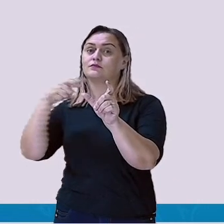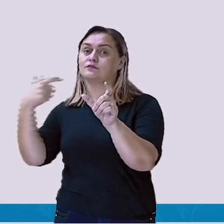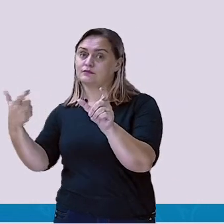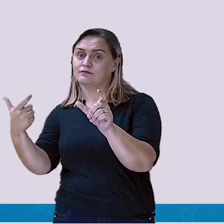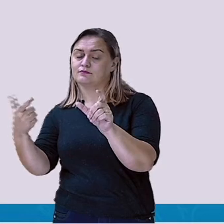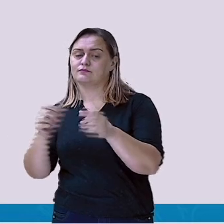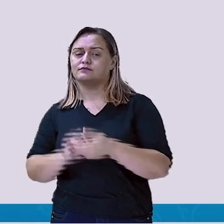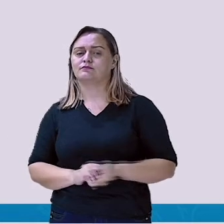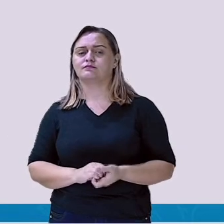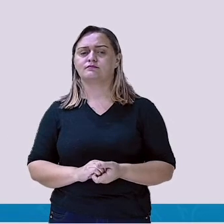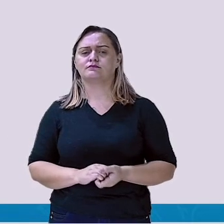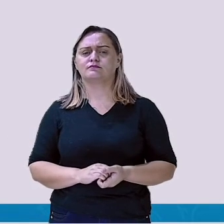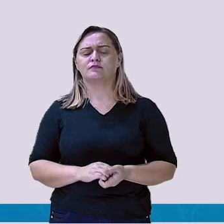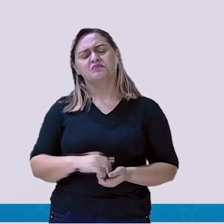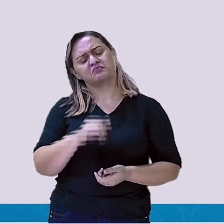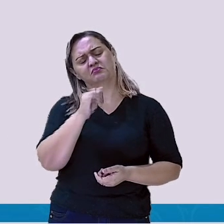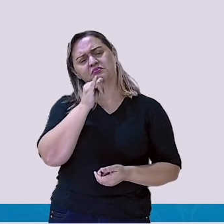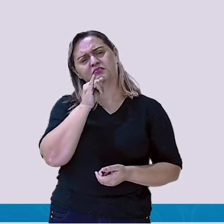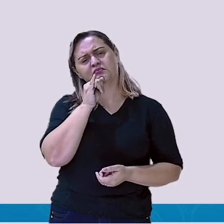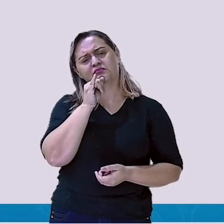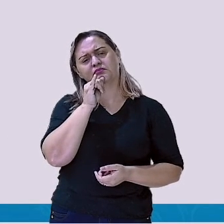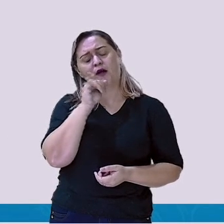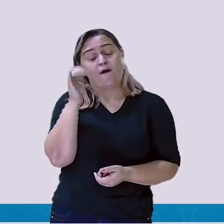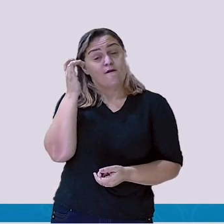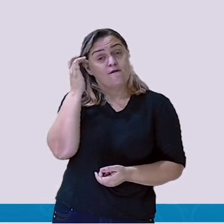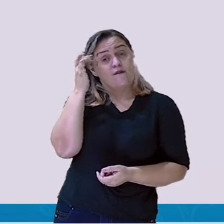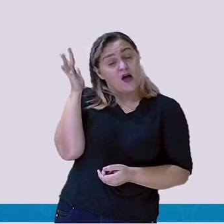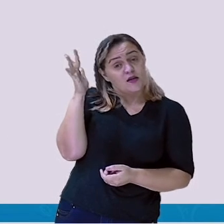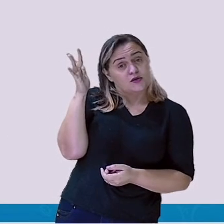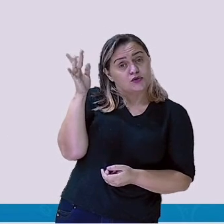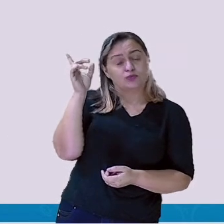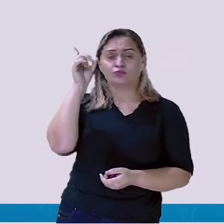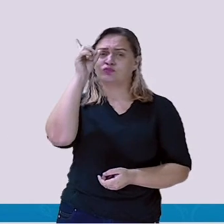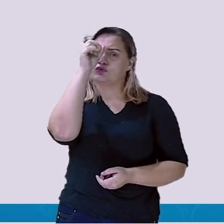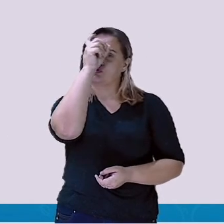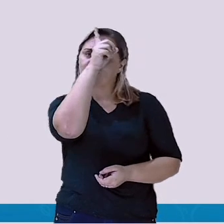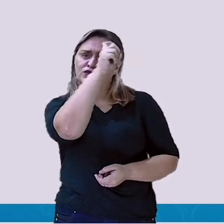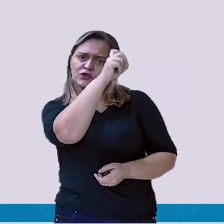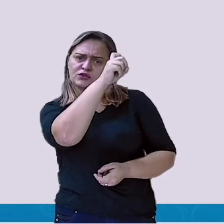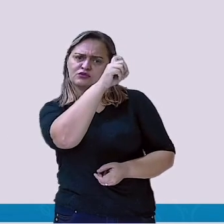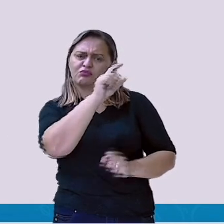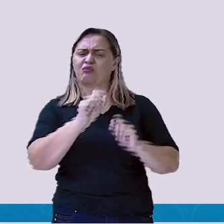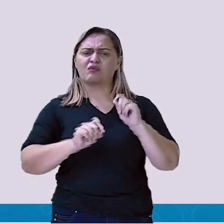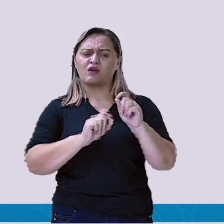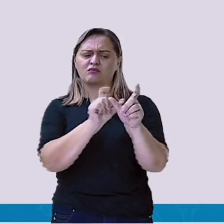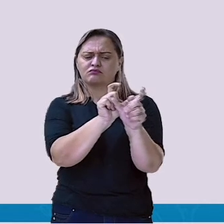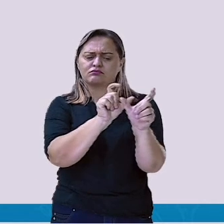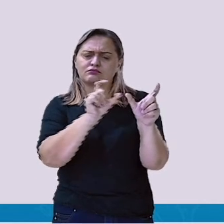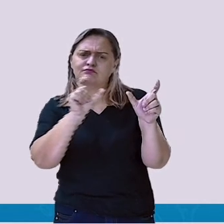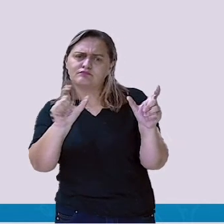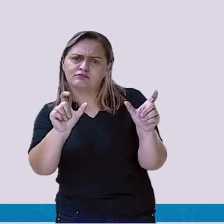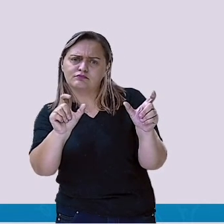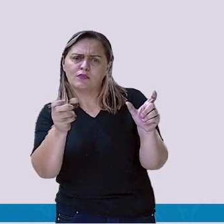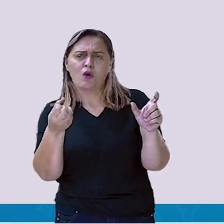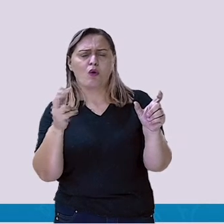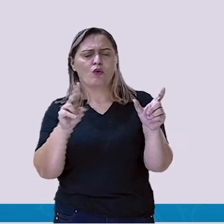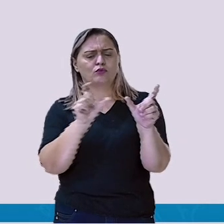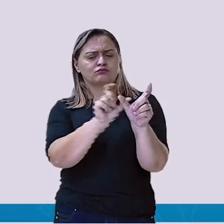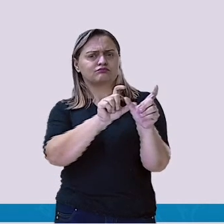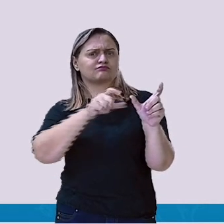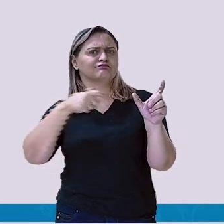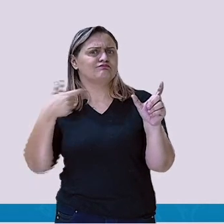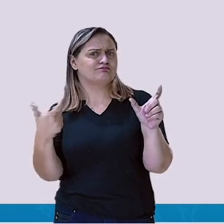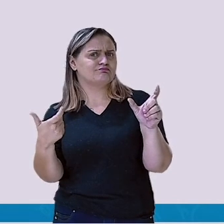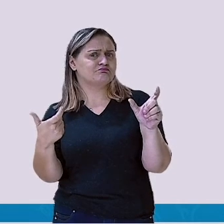Fácil e difícil. São antônimos ou são sinônimos? Vamos pensar? Nós temos